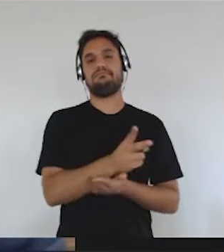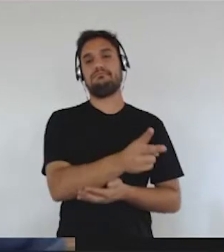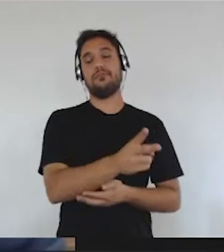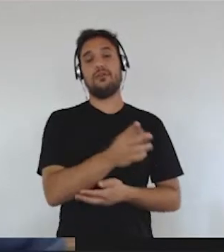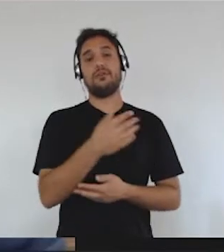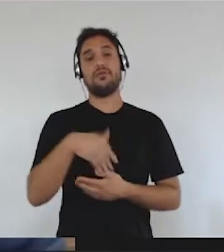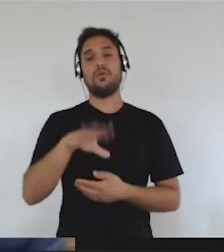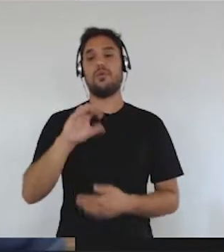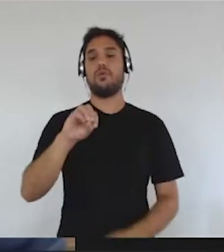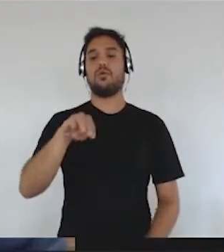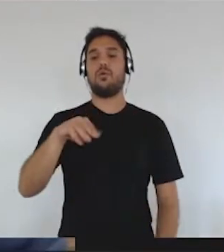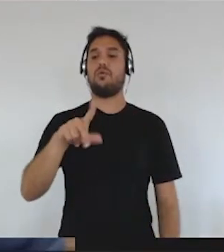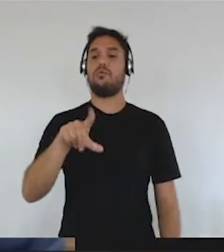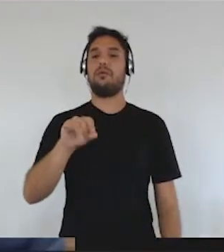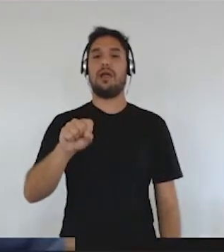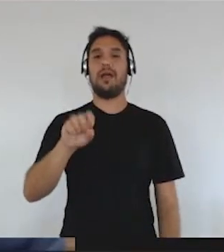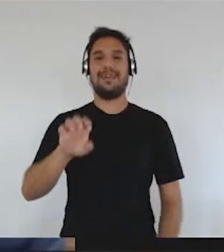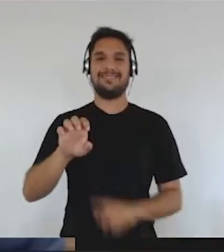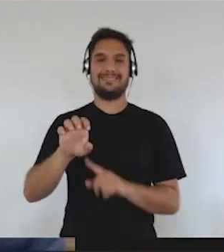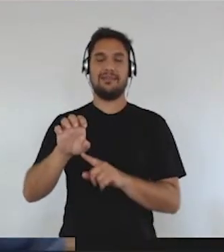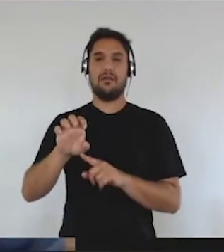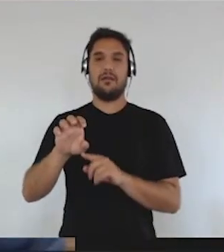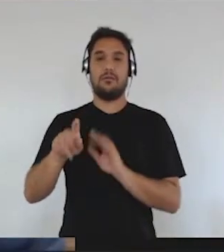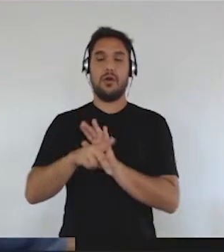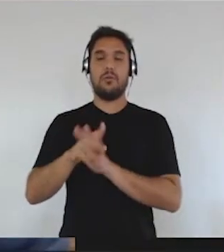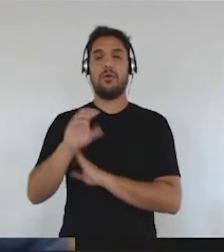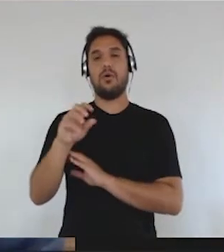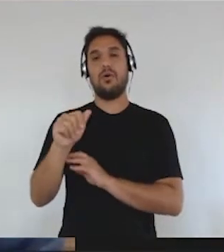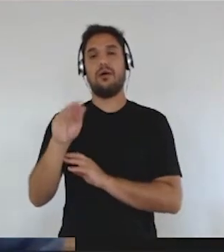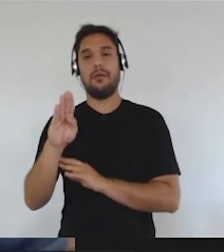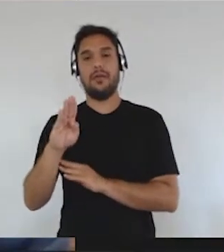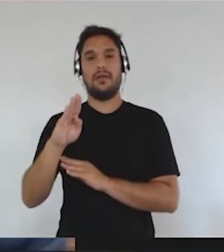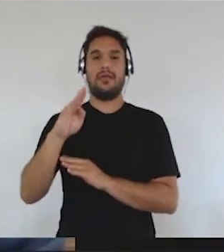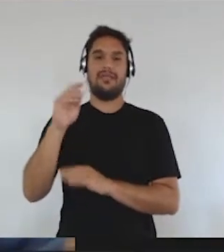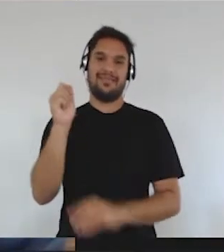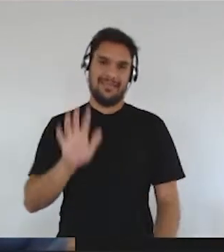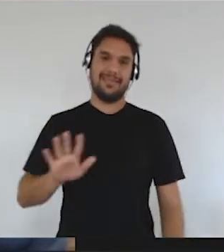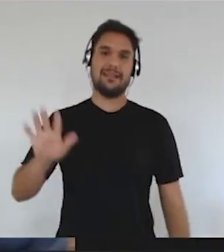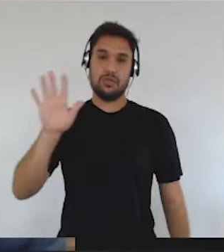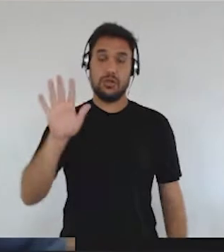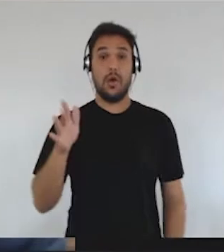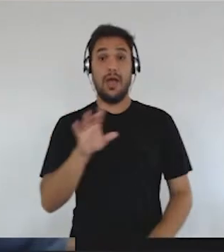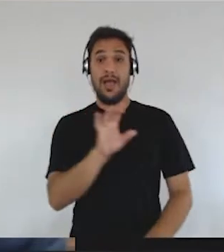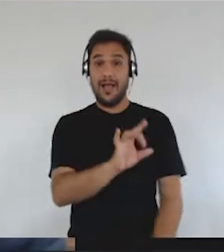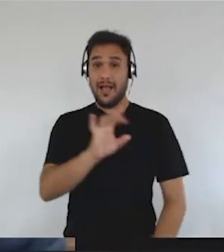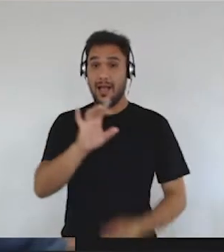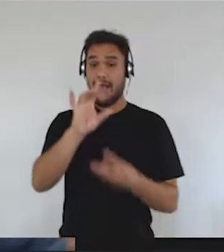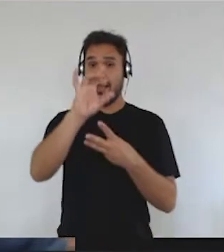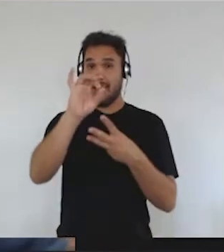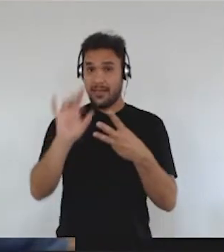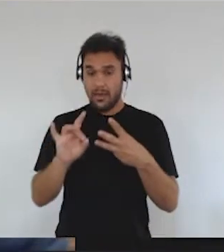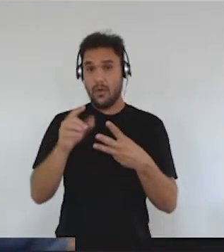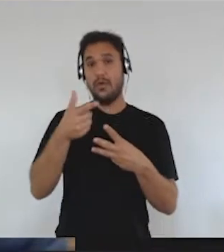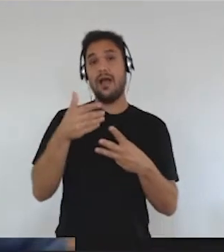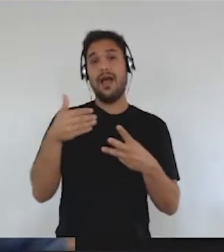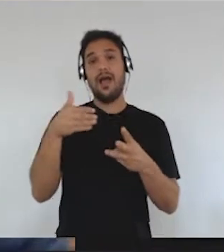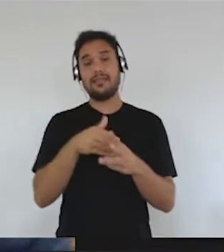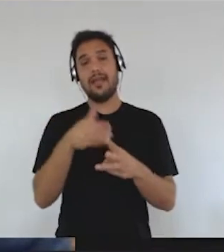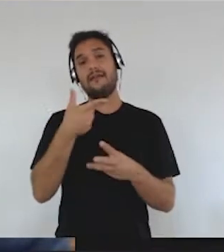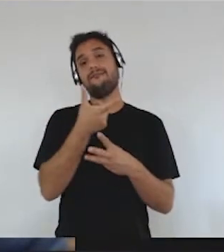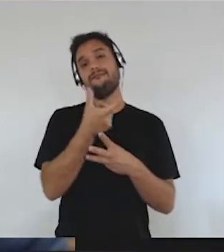sobre o Compliance da OAB Nacional. Cada um terá até 20 minutos